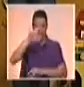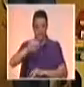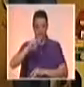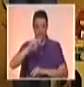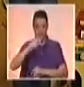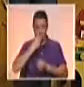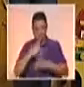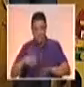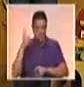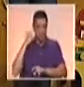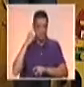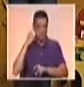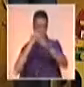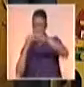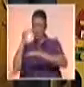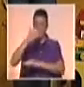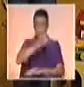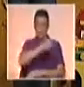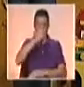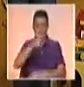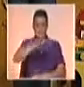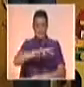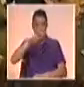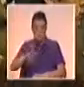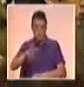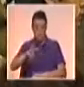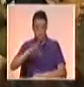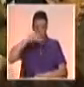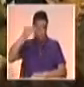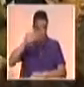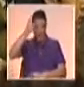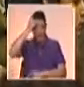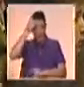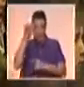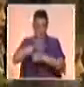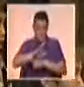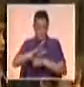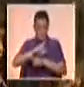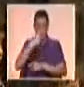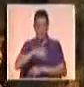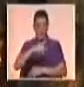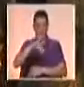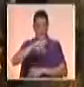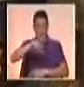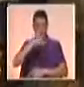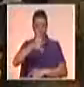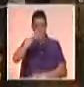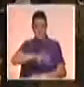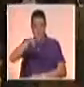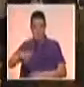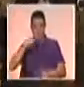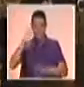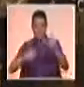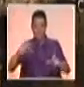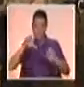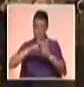com perda de audição é superior a 55 milhões. Na Alemanha, por exemplo, existem 10,2 milhões de pessoas